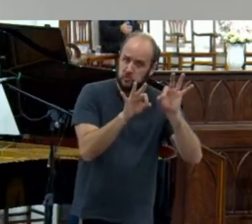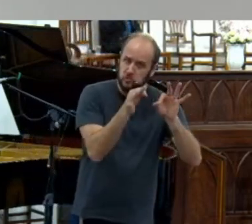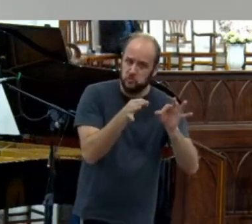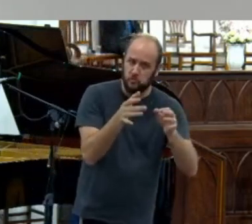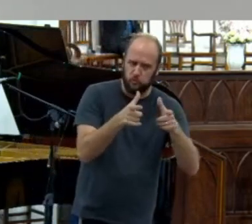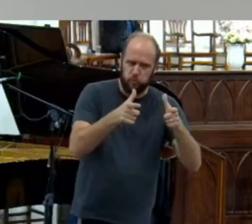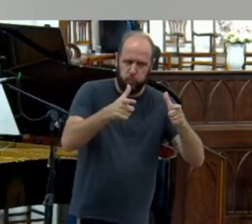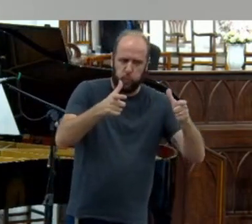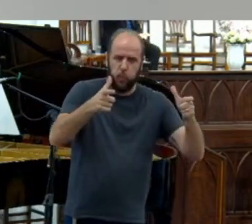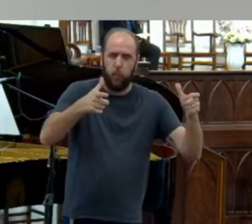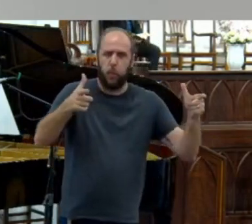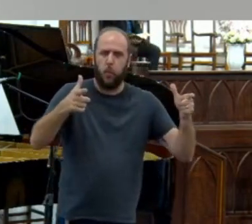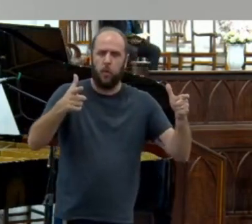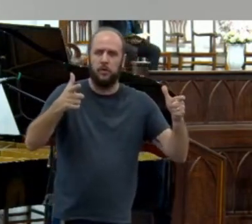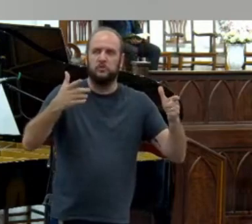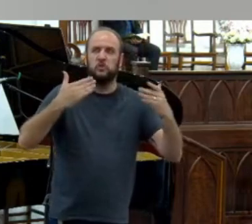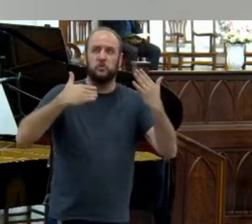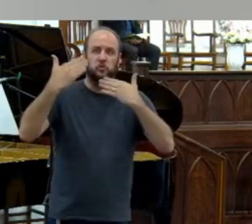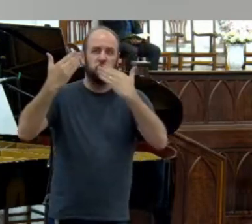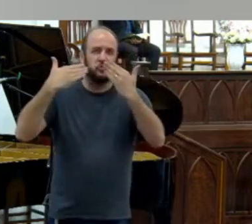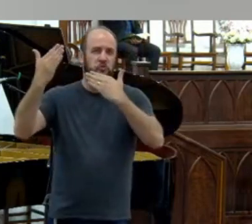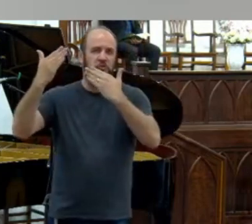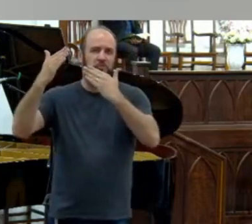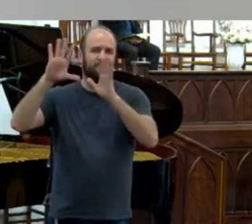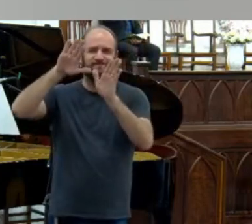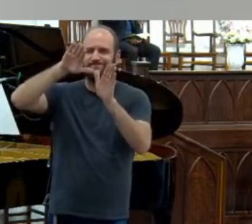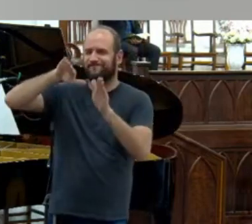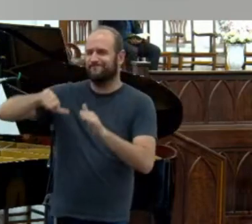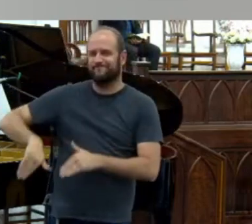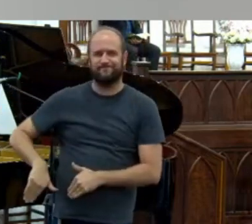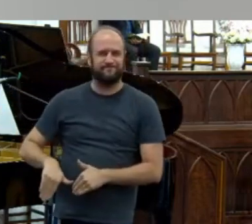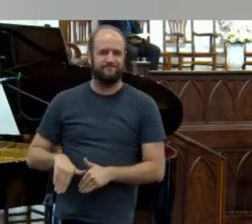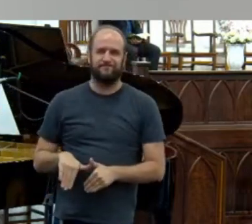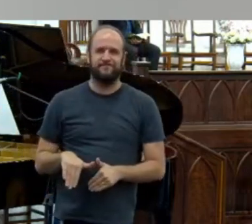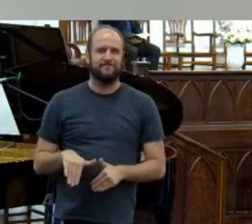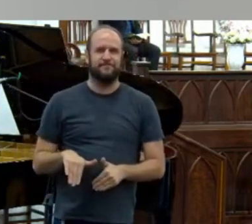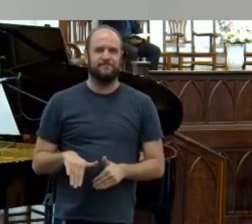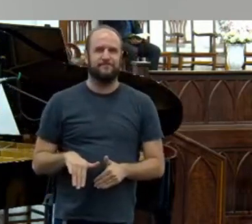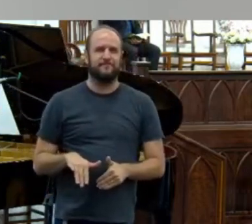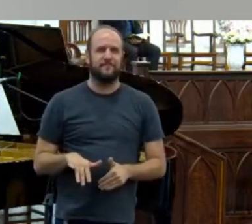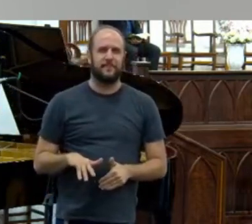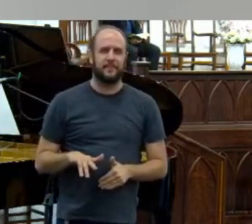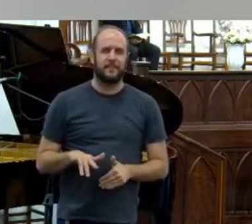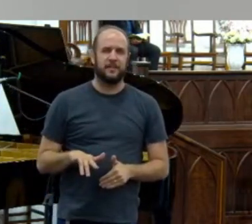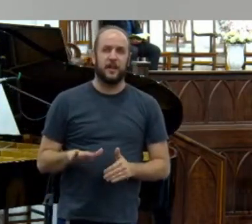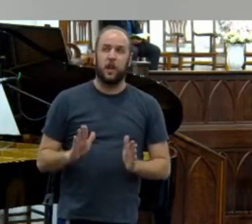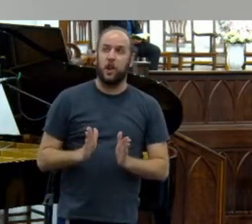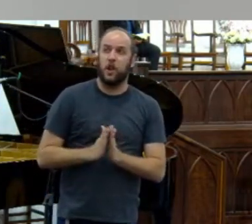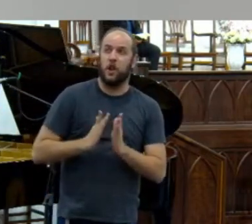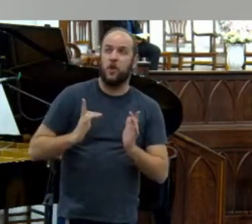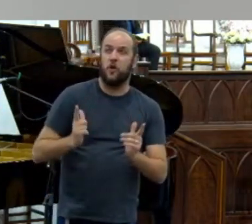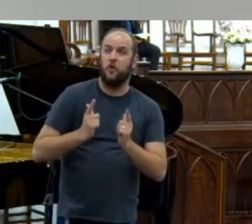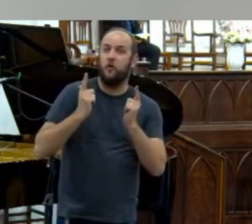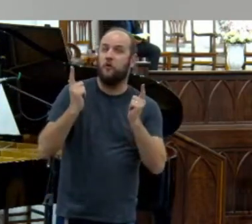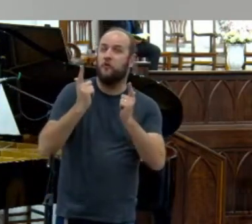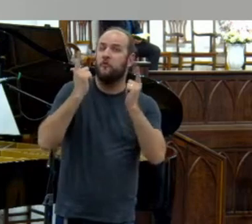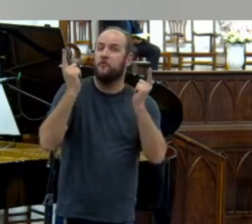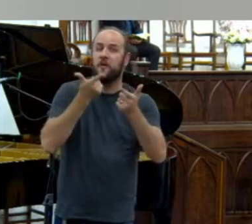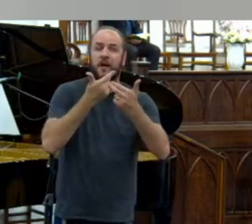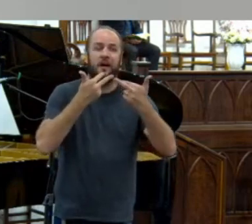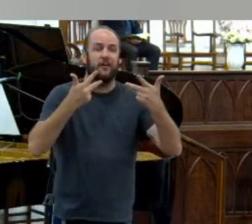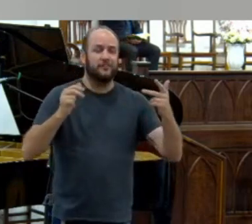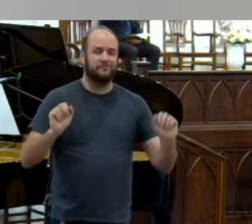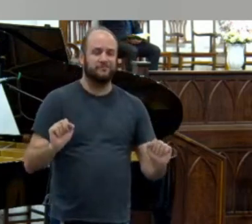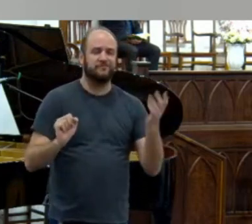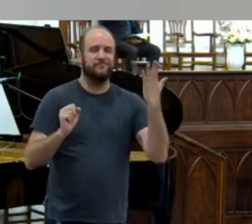você tem razões 1000 para louvar o nome dele pelas coisas que